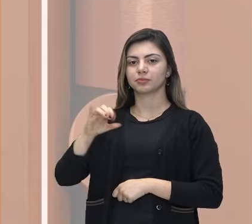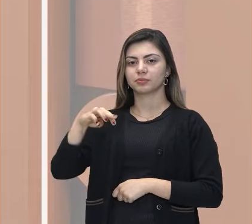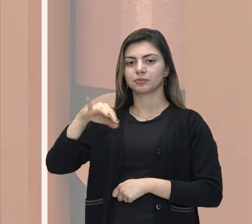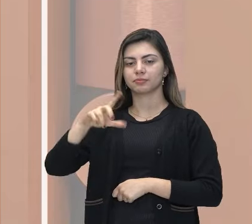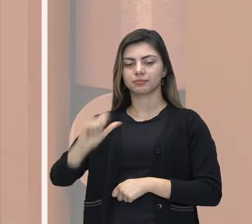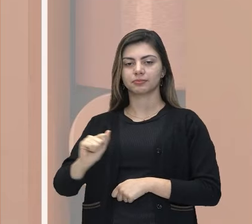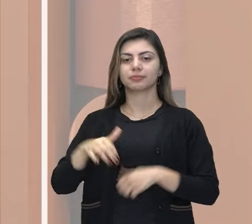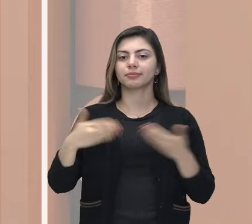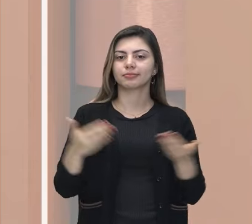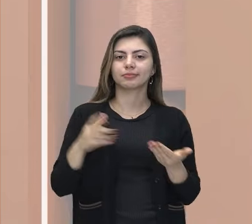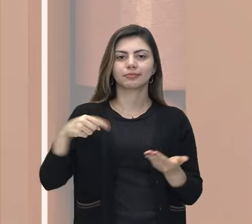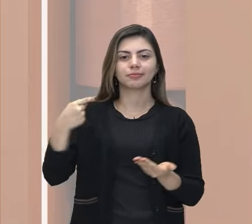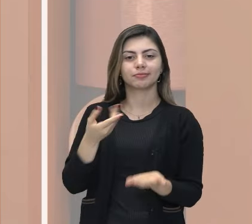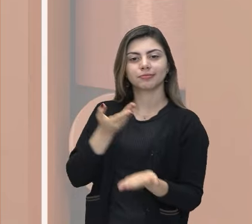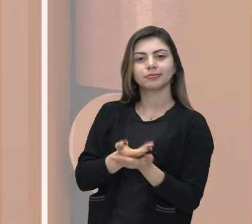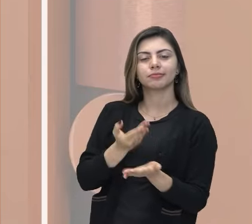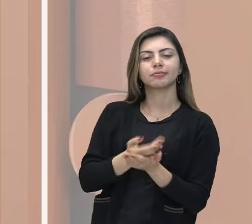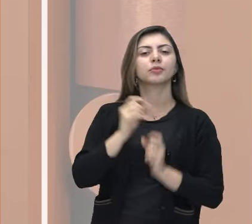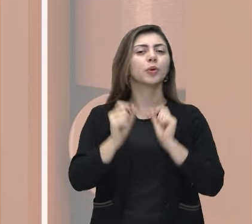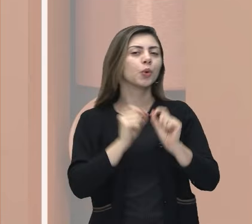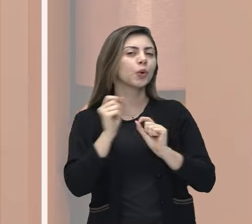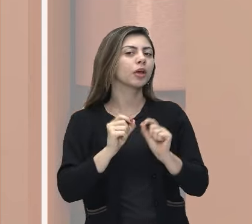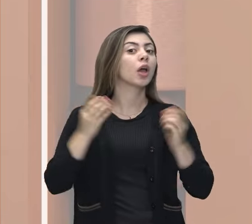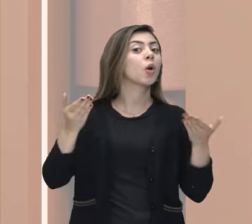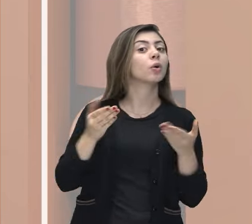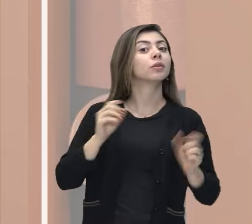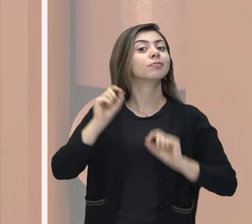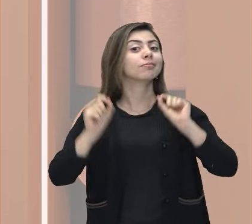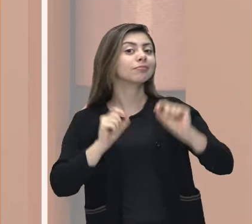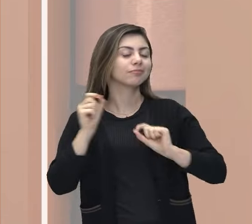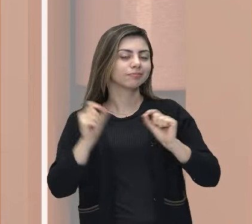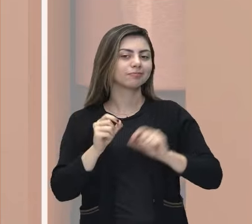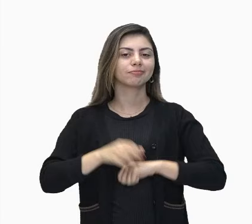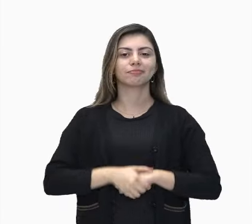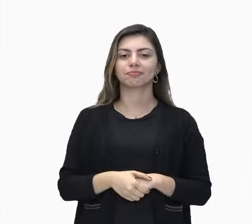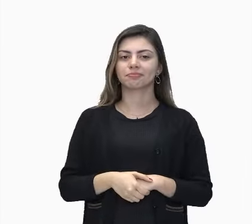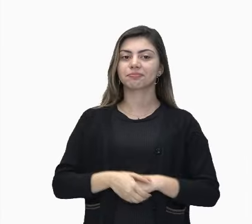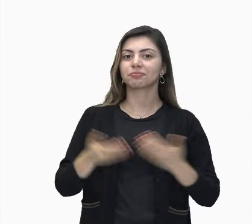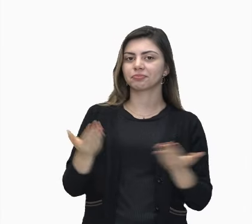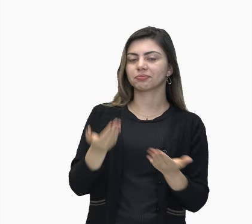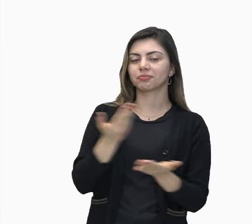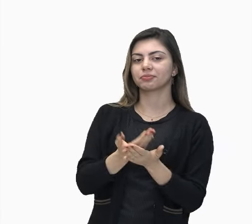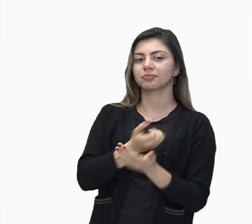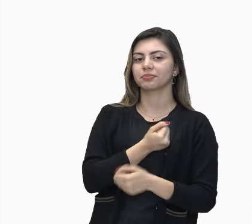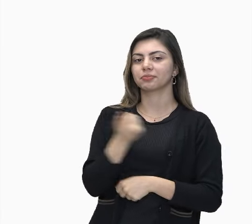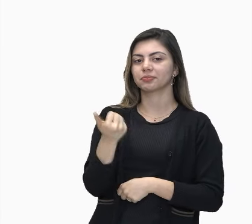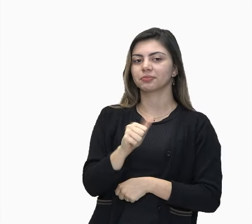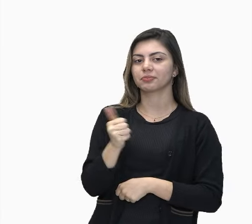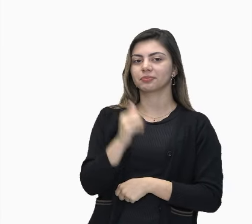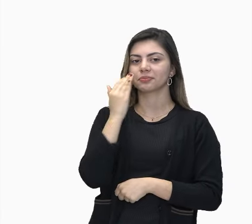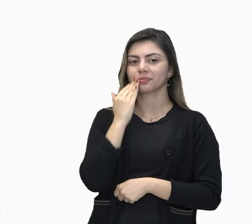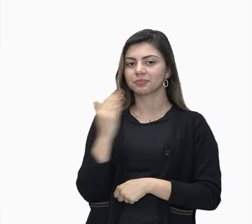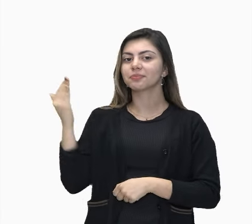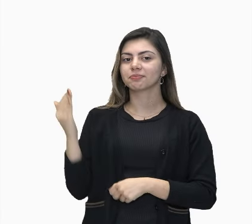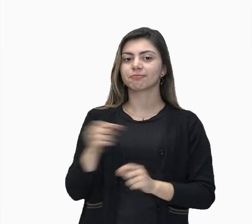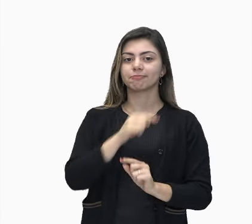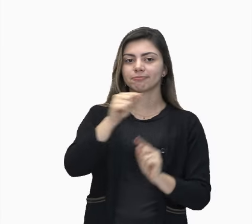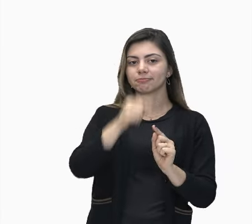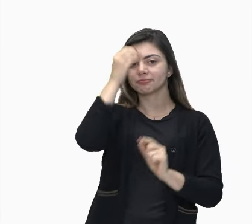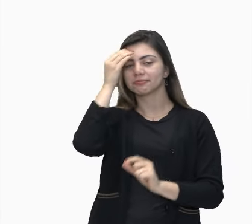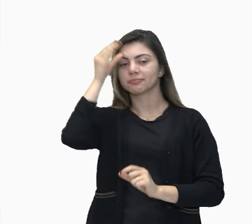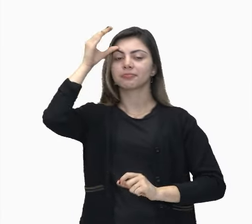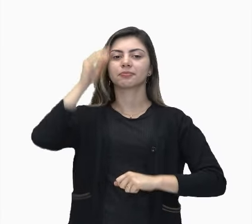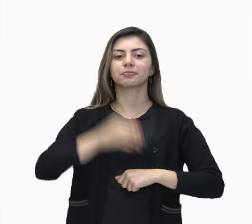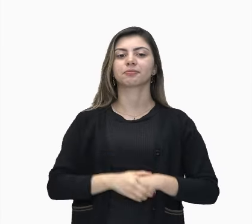Dutra e iremos agora verificar o que estudaremos na nossa aula 11. Olha só, gente, a aula 11, objeto